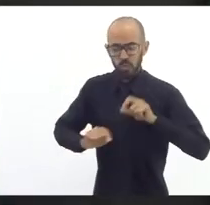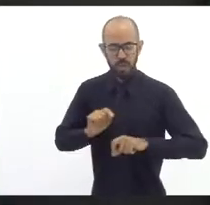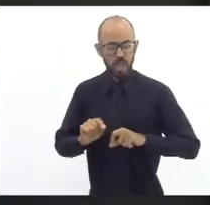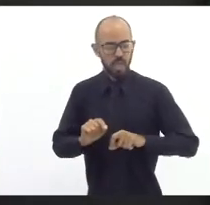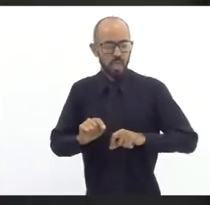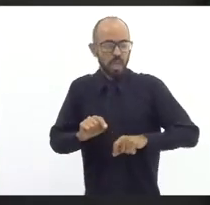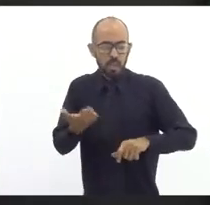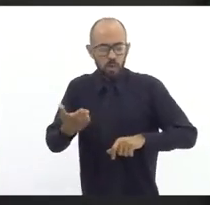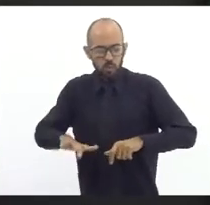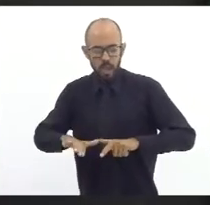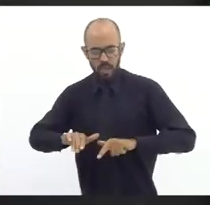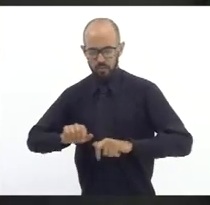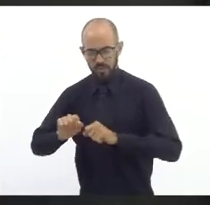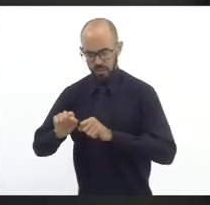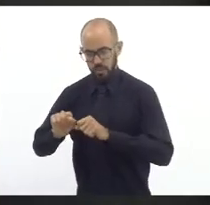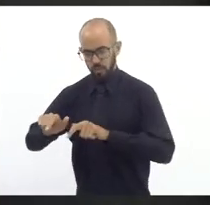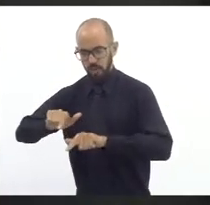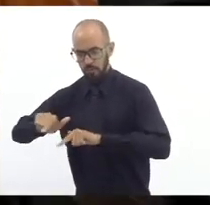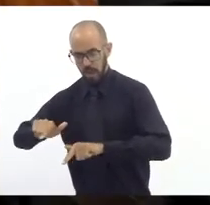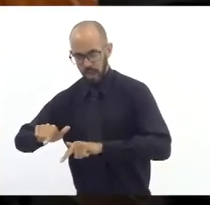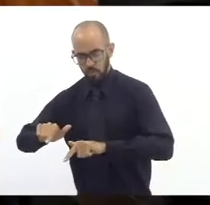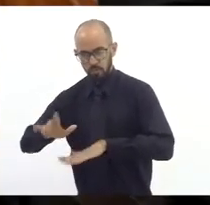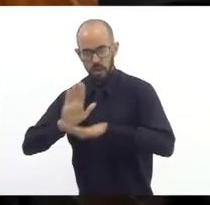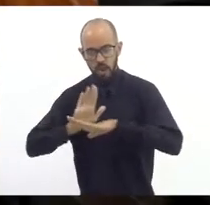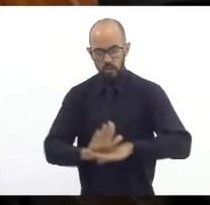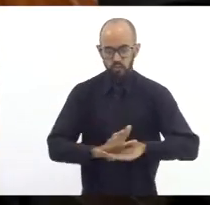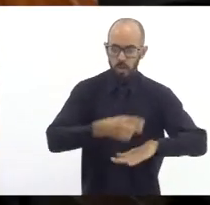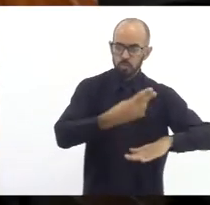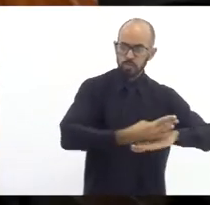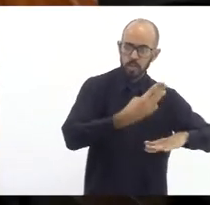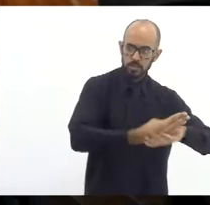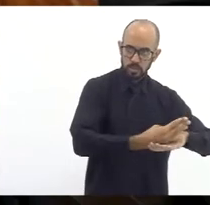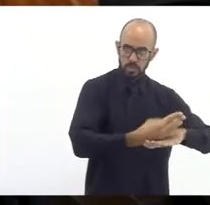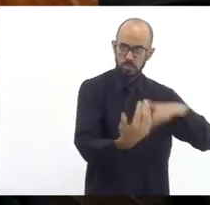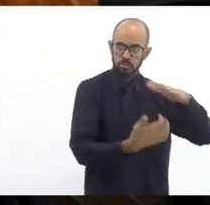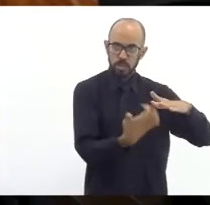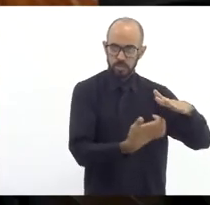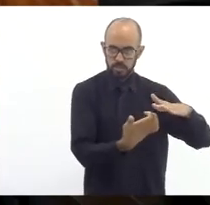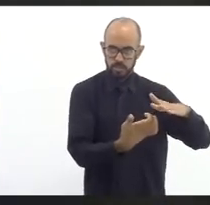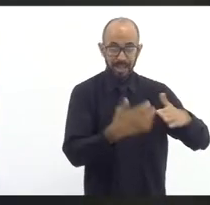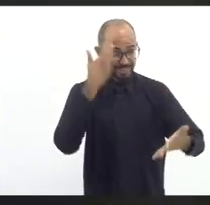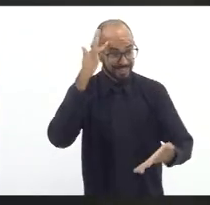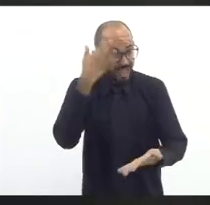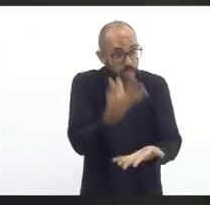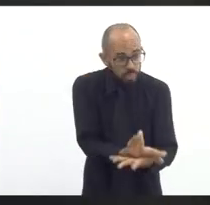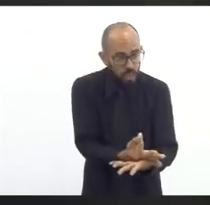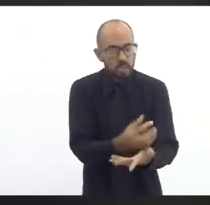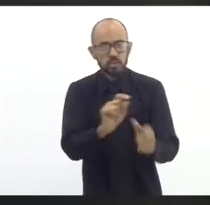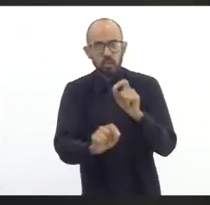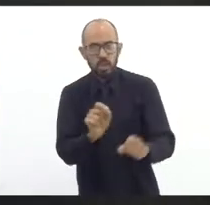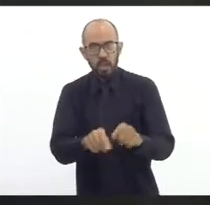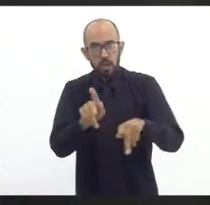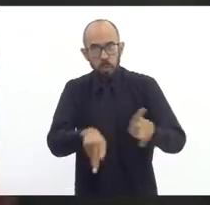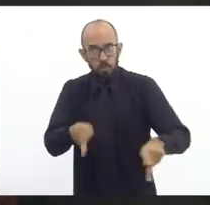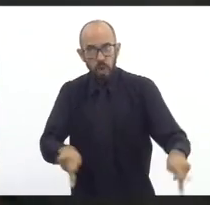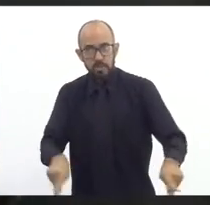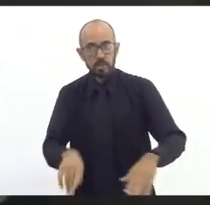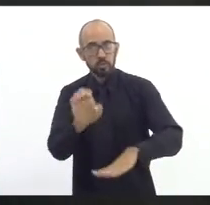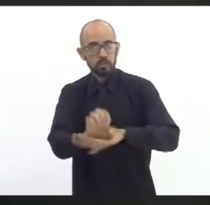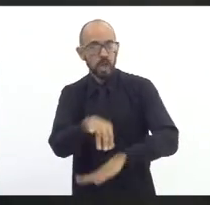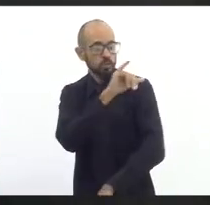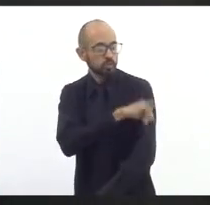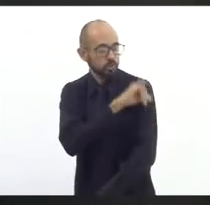Mas em benefício de terceiro, na certeza de que o povo do Estado do Rio de Janeiro vai